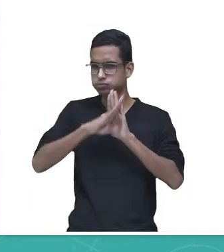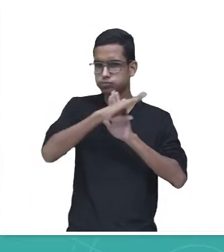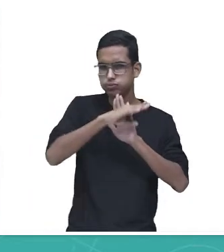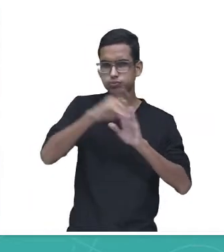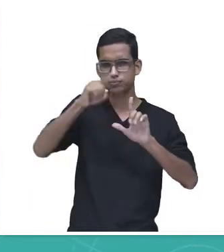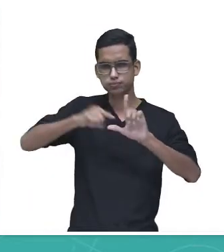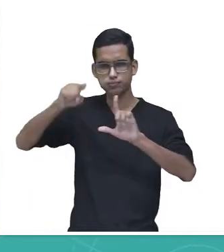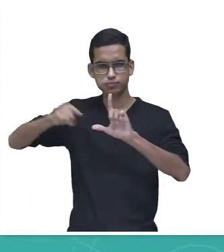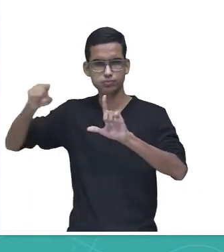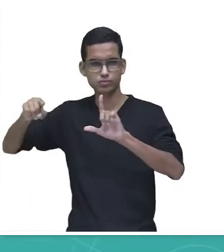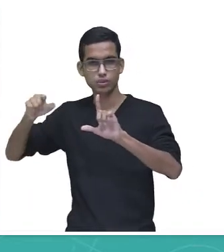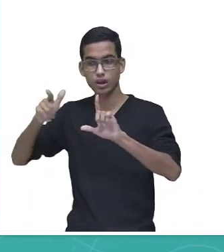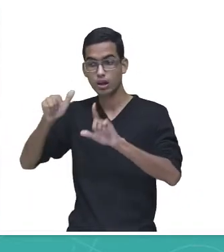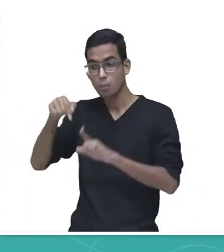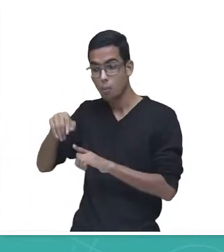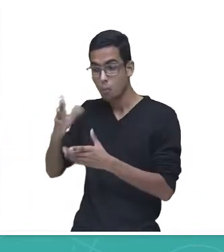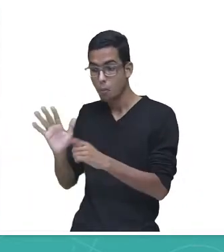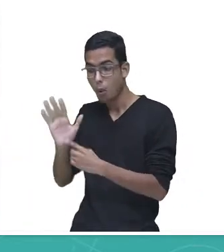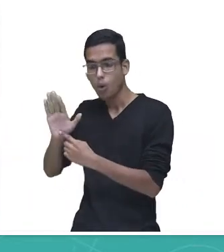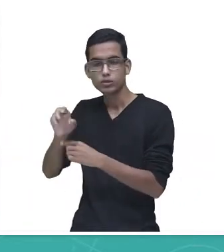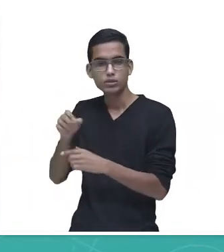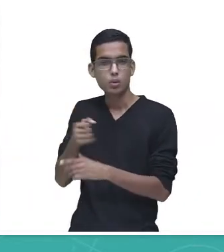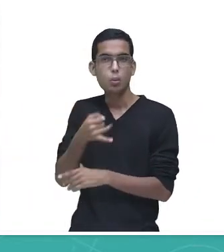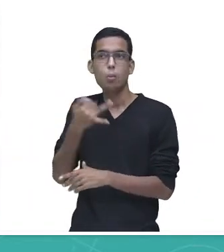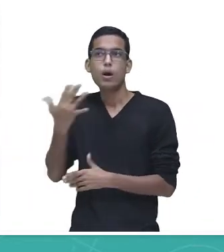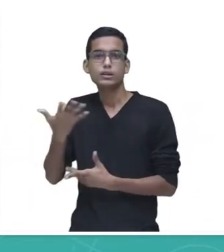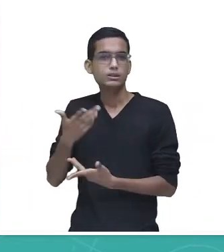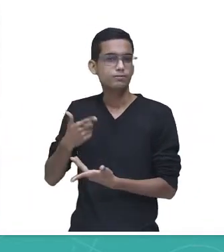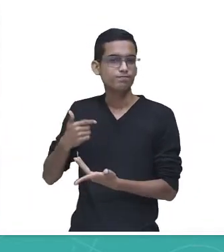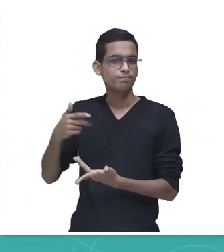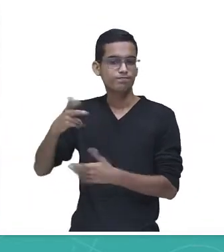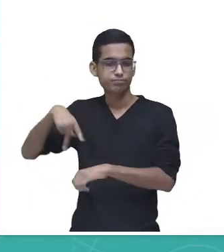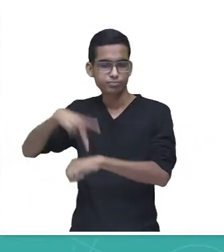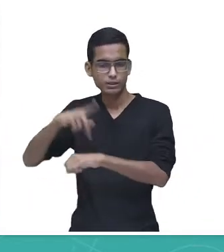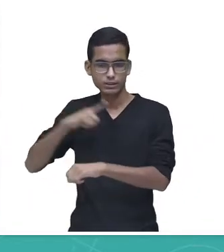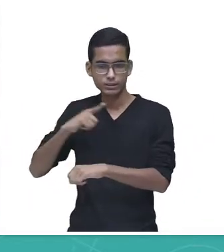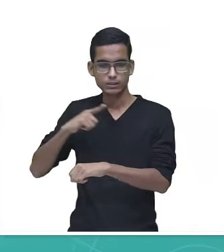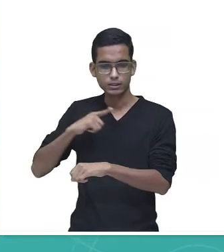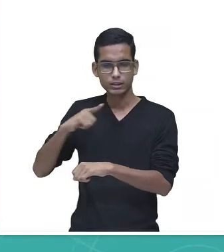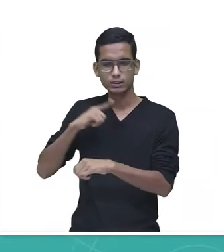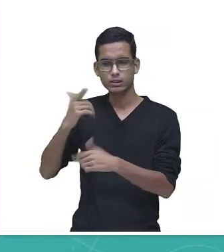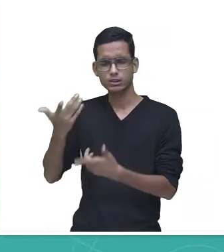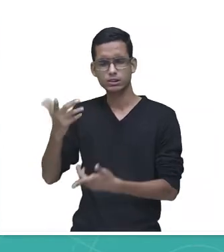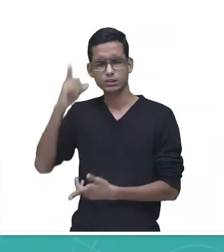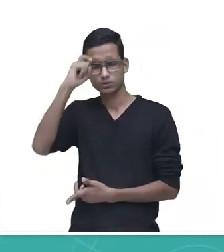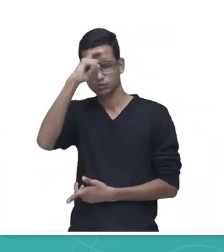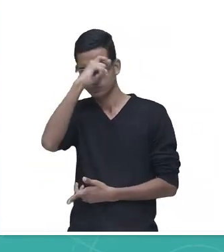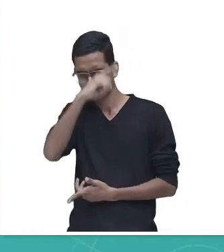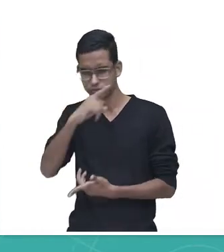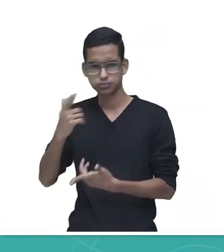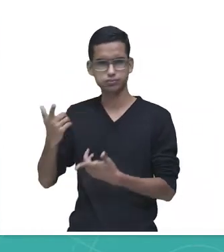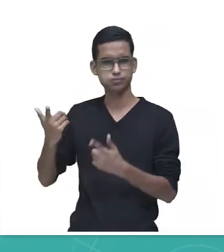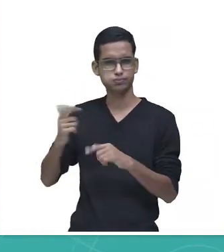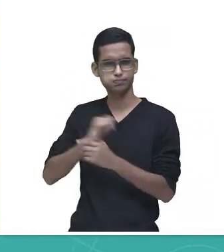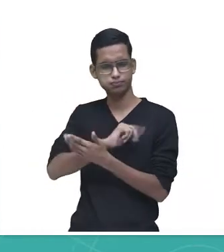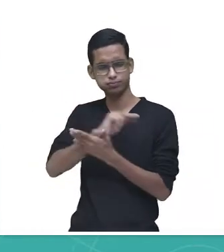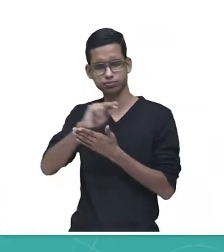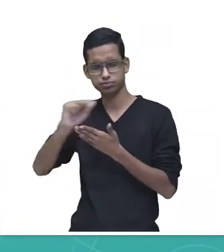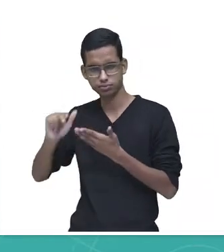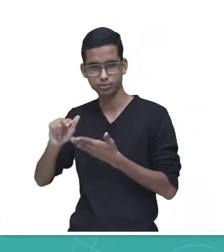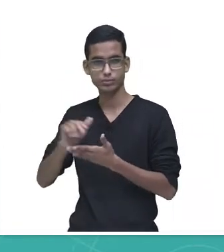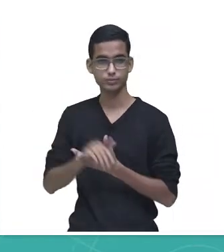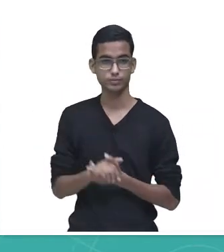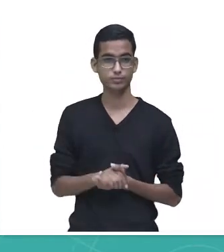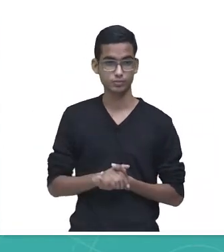não têm estrutura, né, estão desenvolvendo trabalhos voltados para a infância e juventude. Por exemplo, mais recente saiu